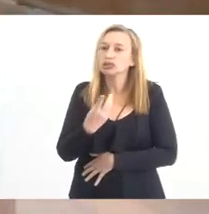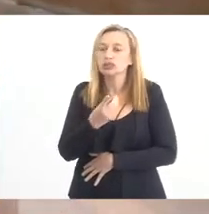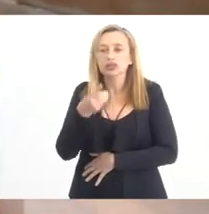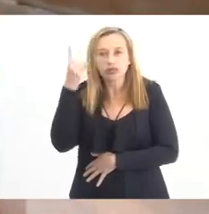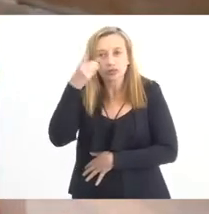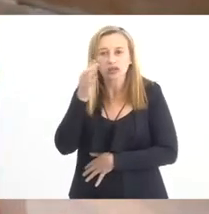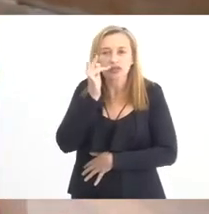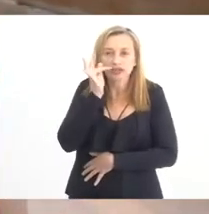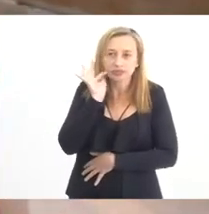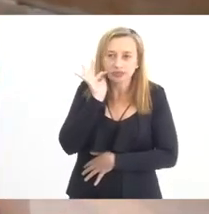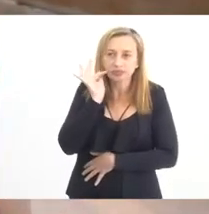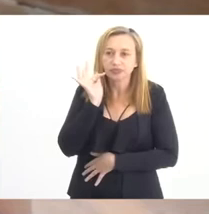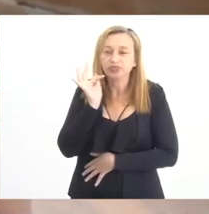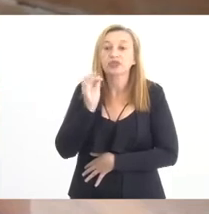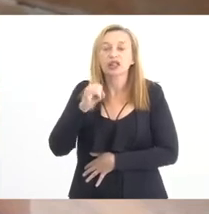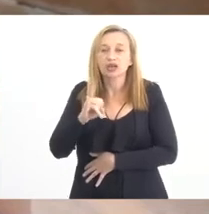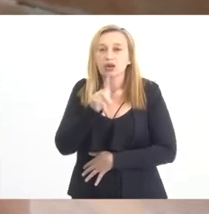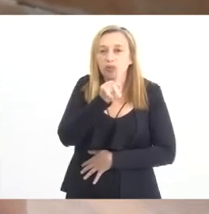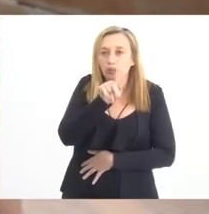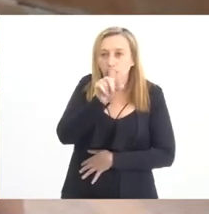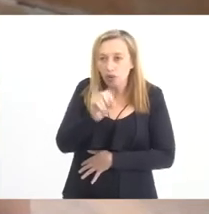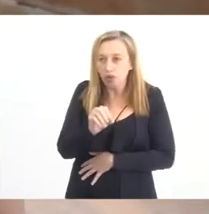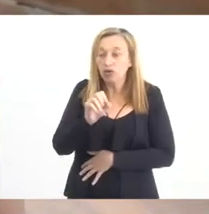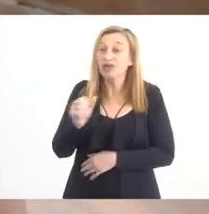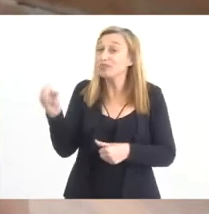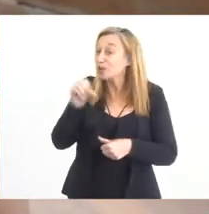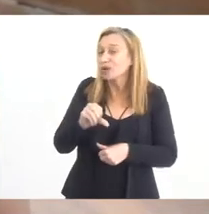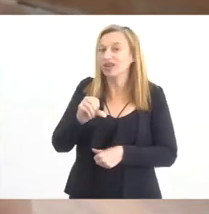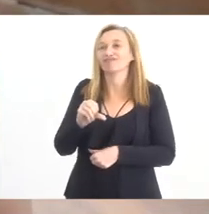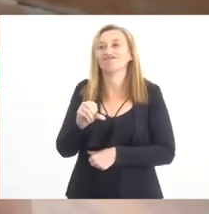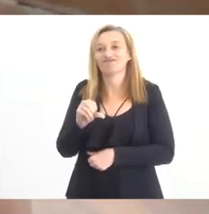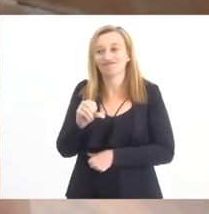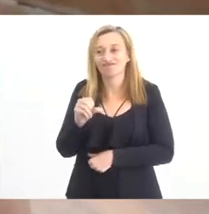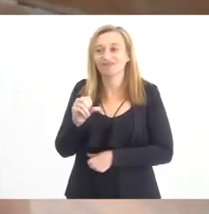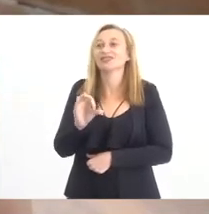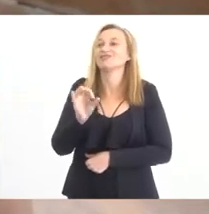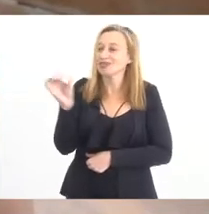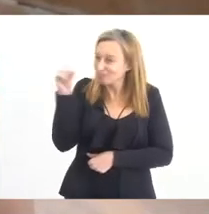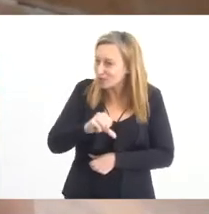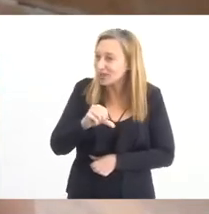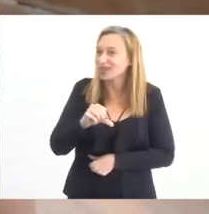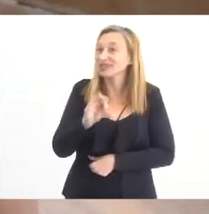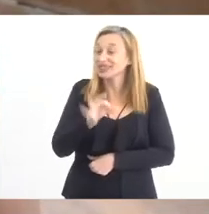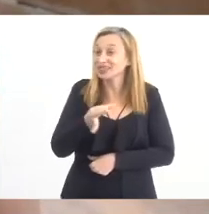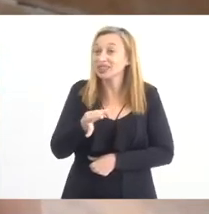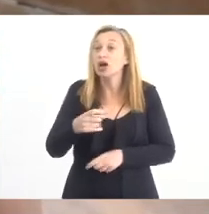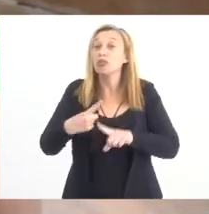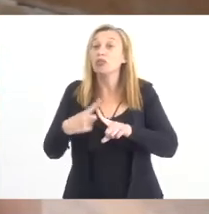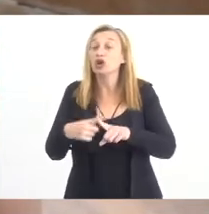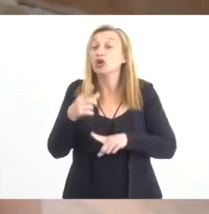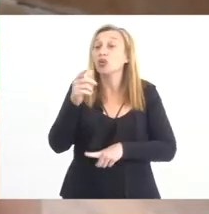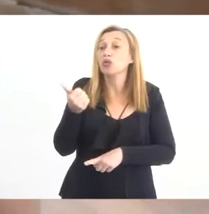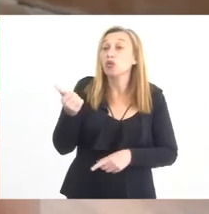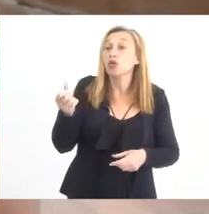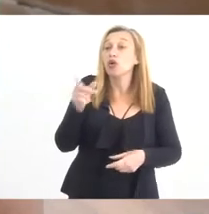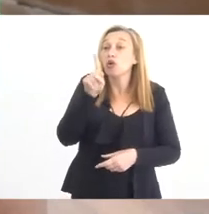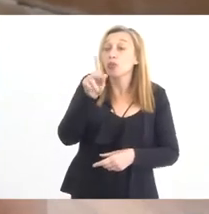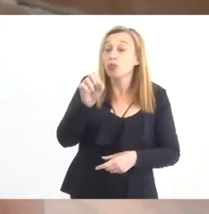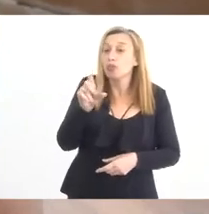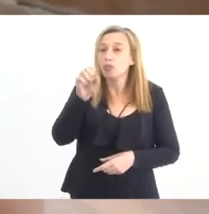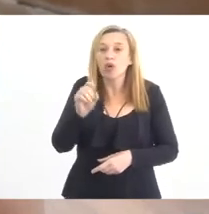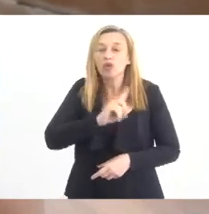deputado Flávio Serafim, se colocar um polo, eu acho que vai piorar. Eu tenho a certeza que vai piorar. Porque um polo é um polo, não é